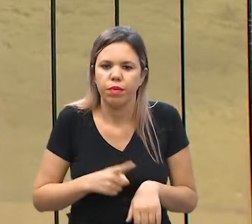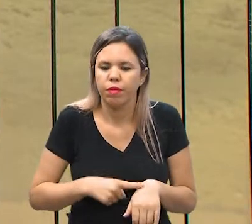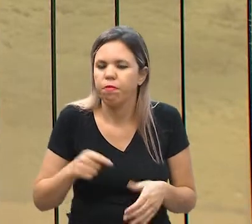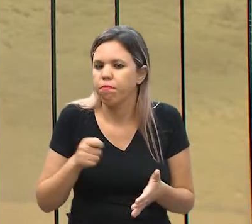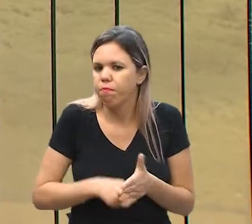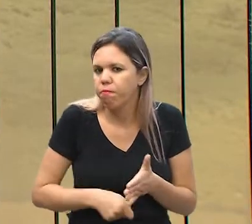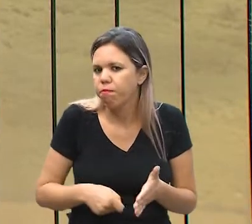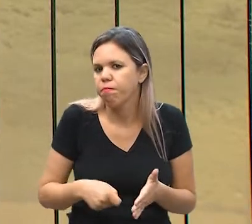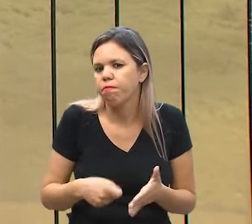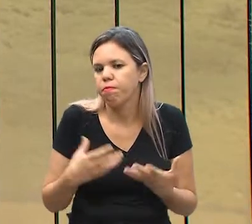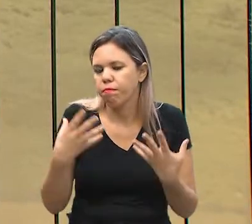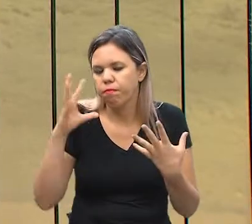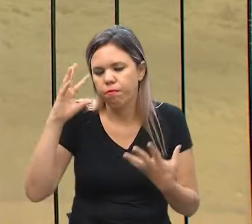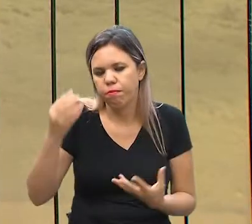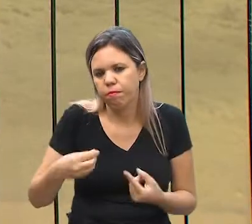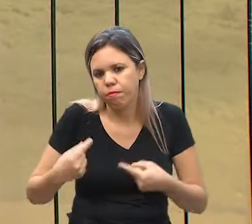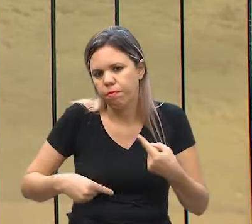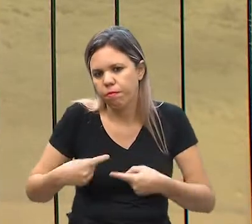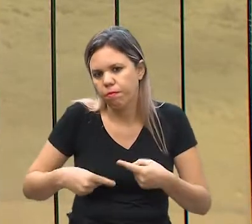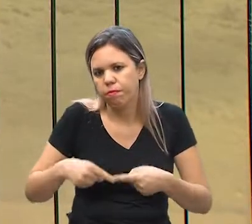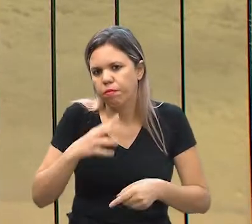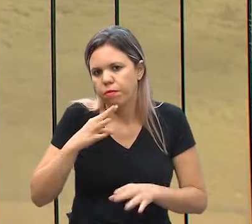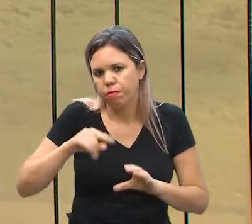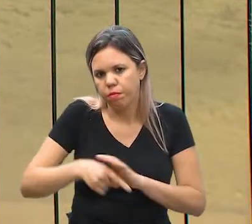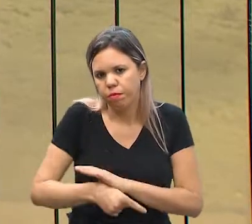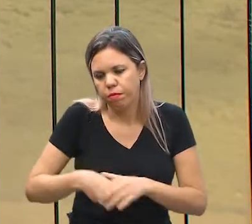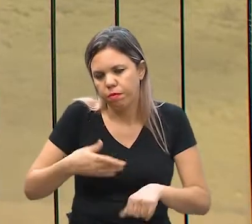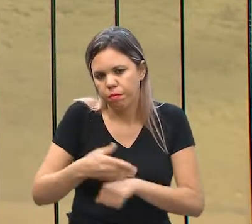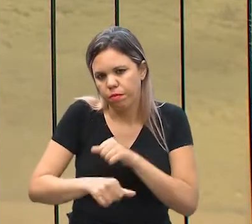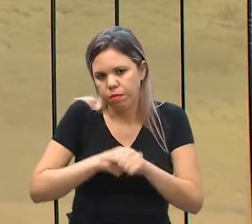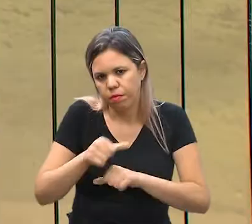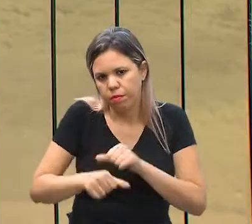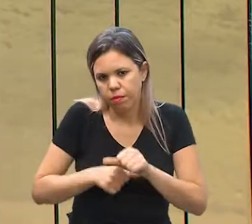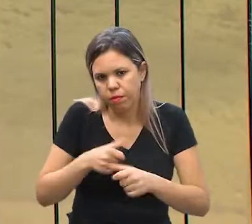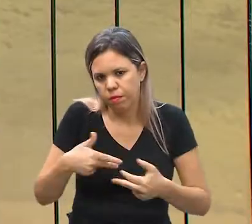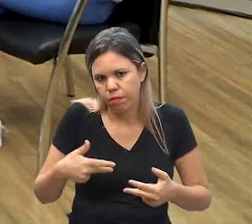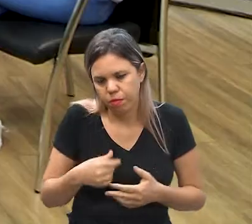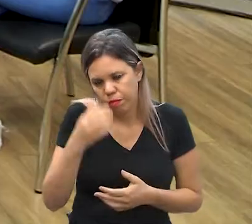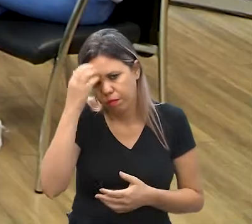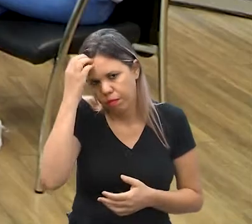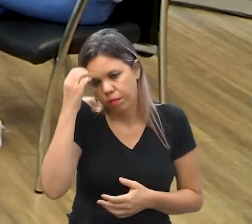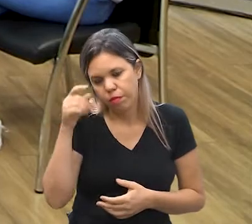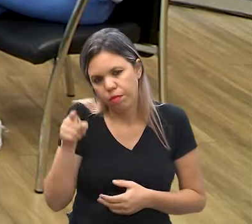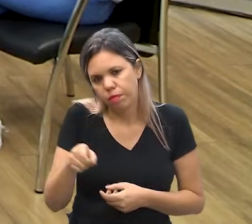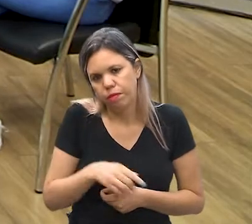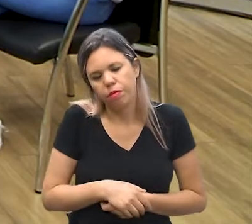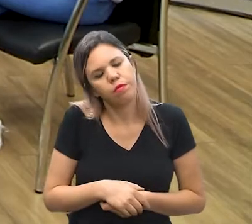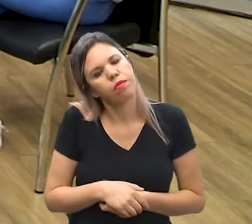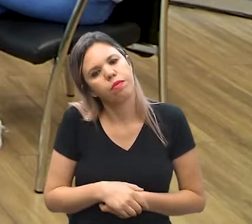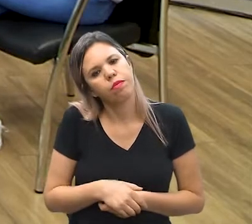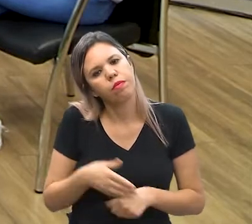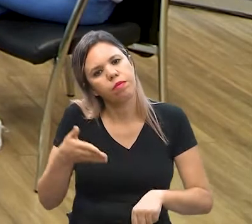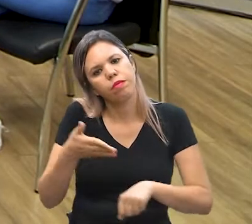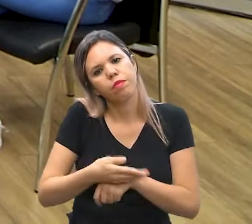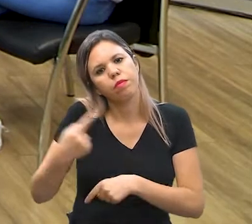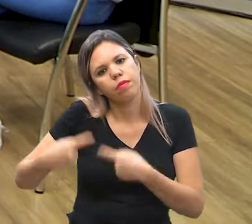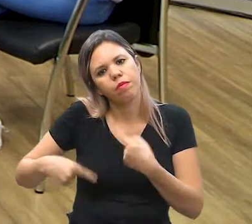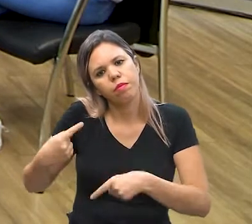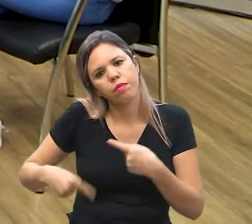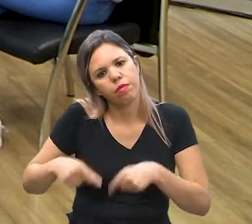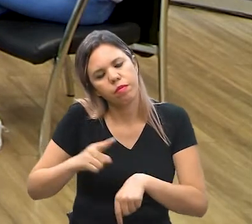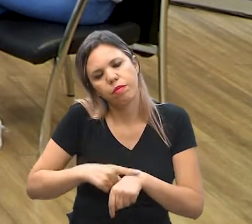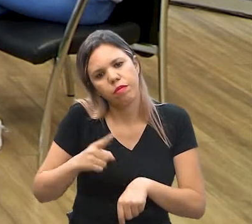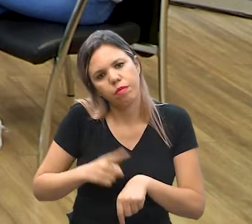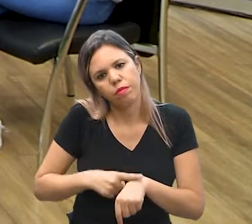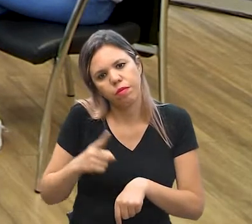de militar, de entender a política, de saber um pouco mais de como a gente pode transformar as coisas. Agora, Paula, você entrou para a política